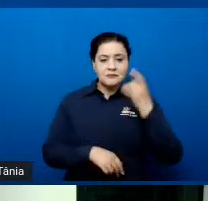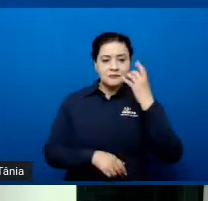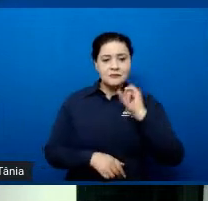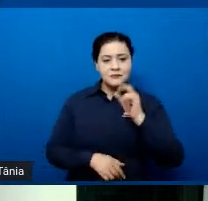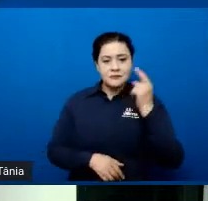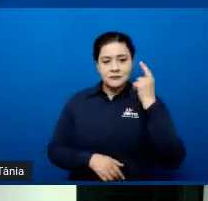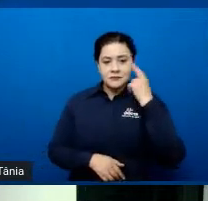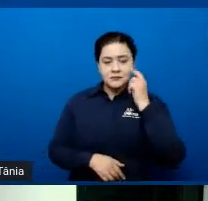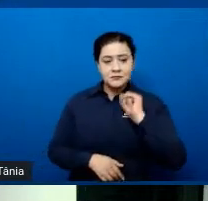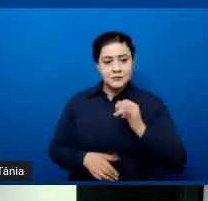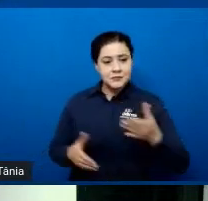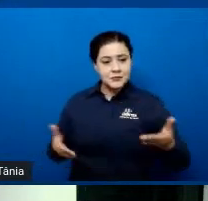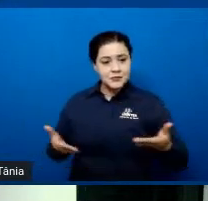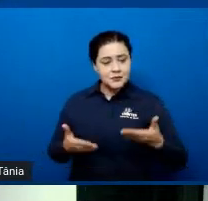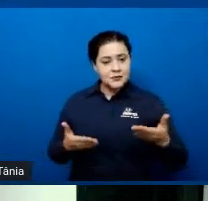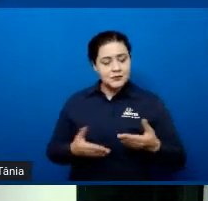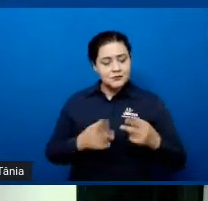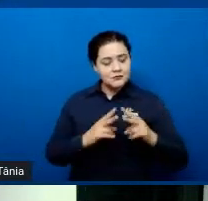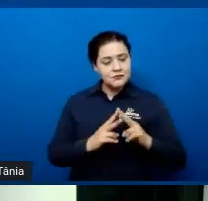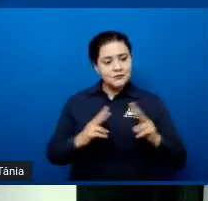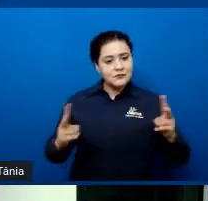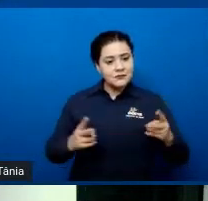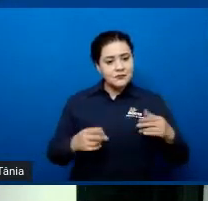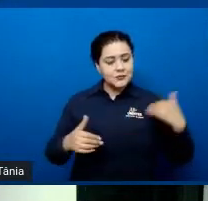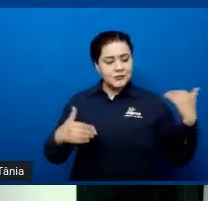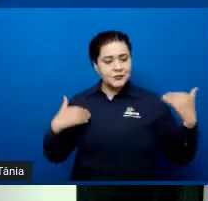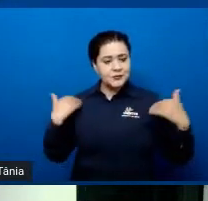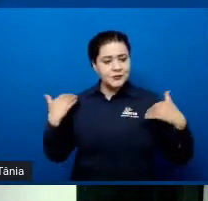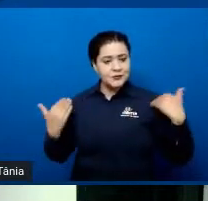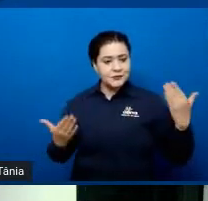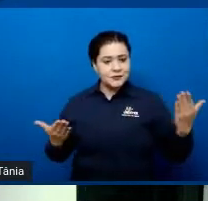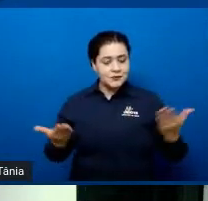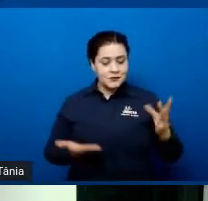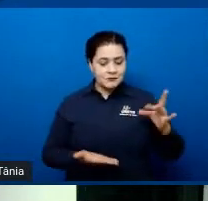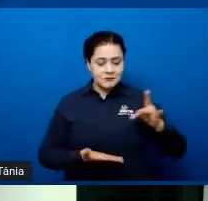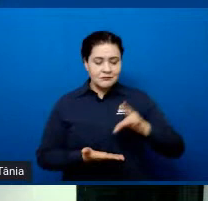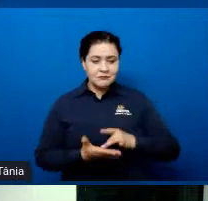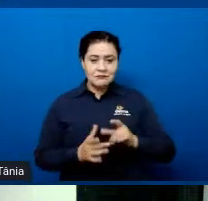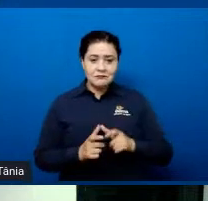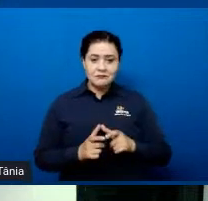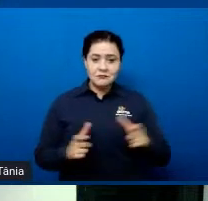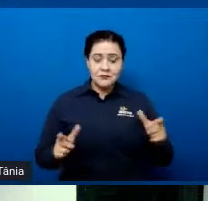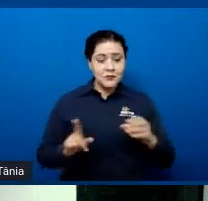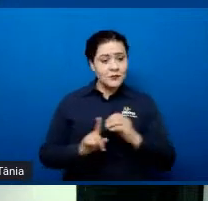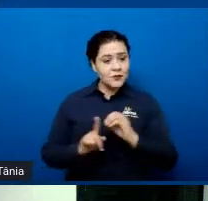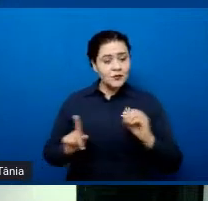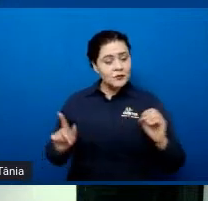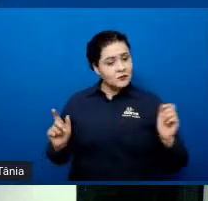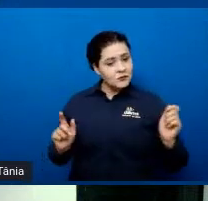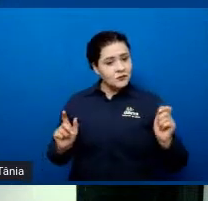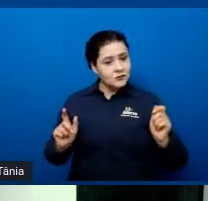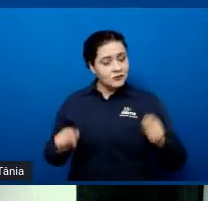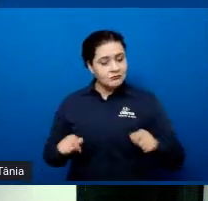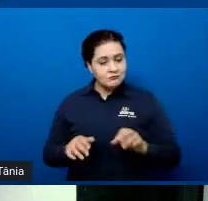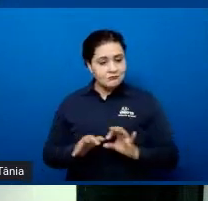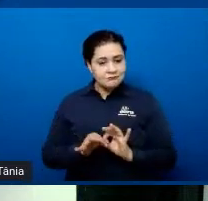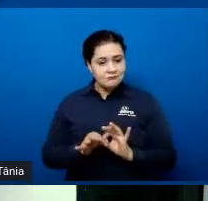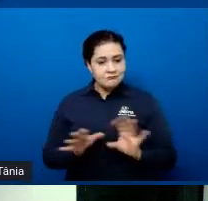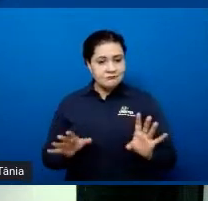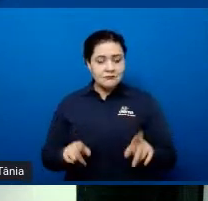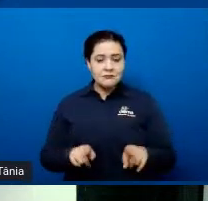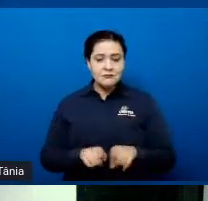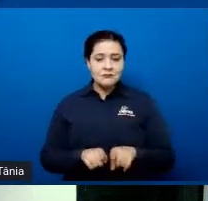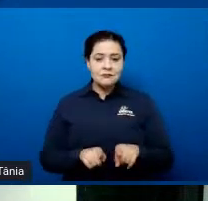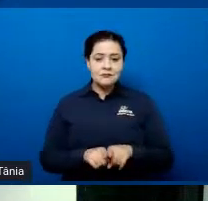quiser fazer um passeio virtual hoje, por realidade aumentada, o Google dá essa possibilidade para você, né? E o professor